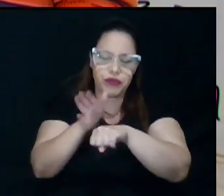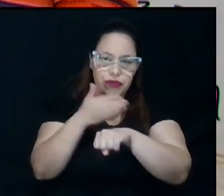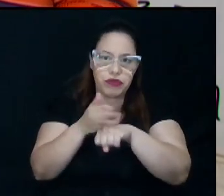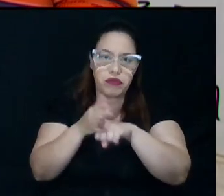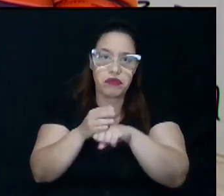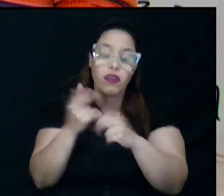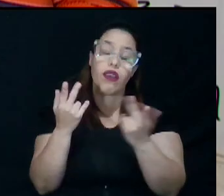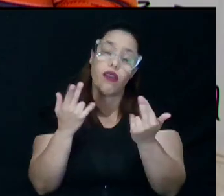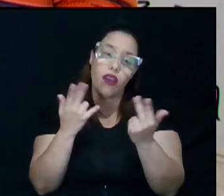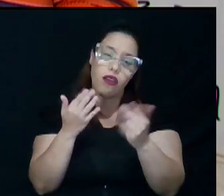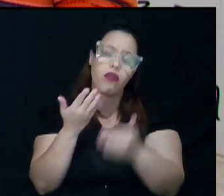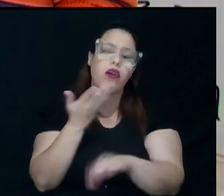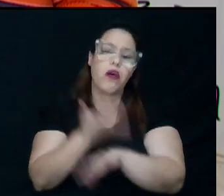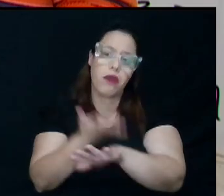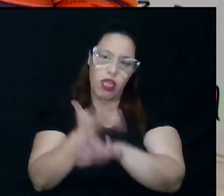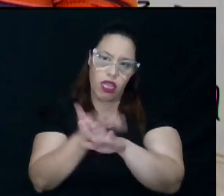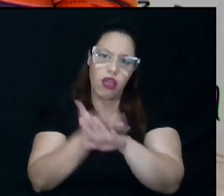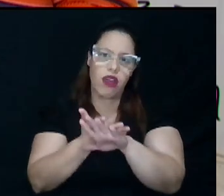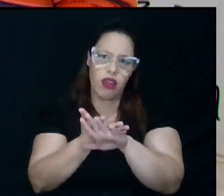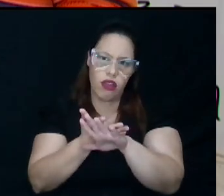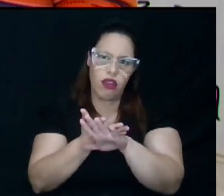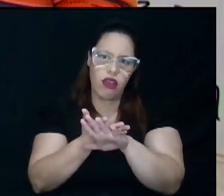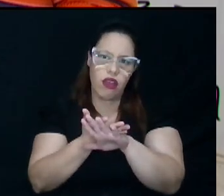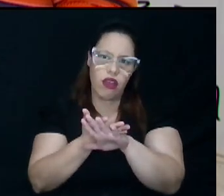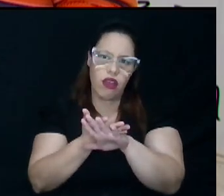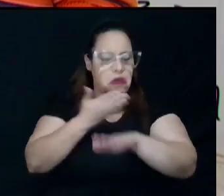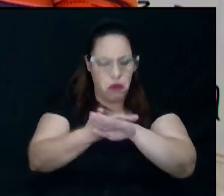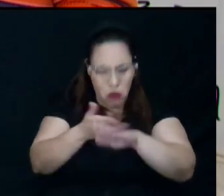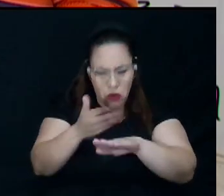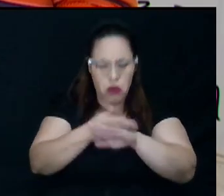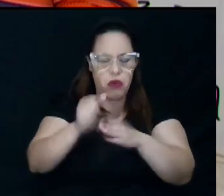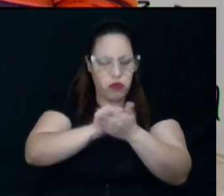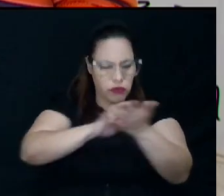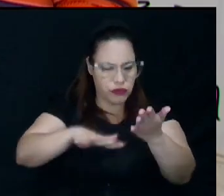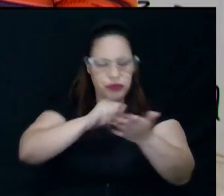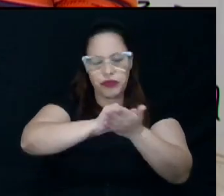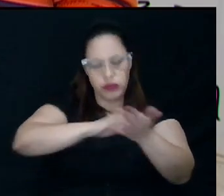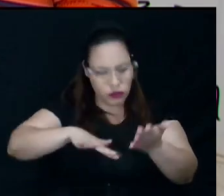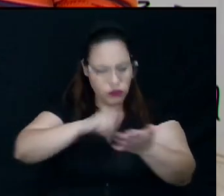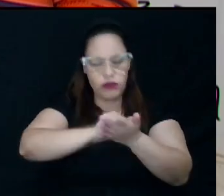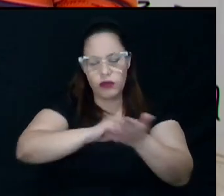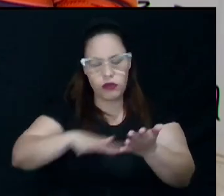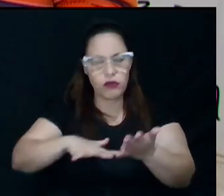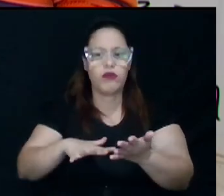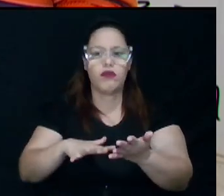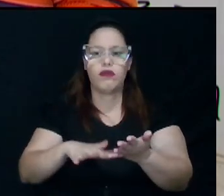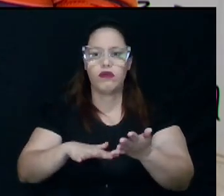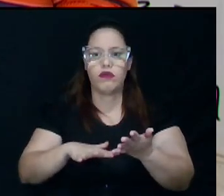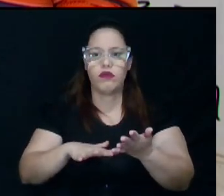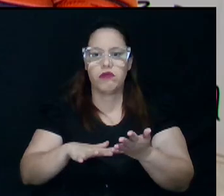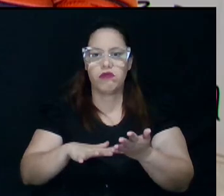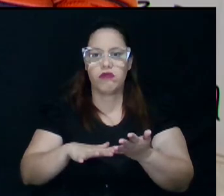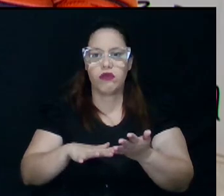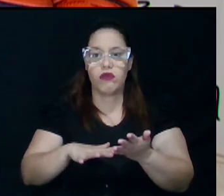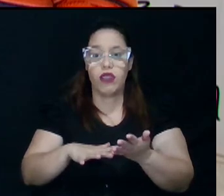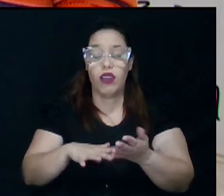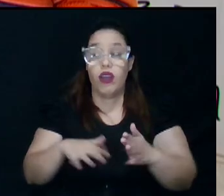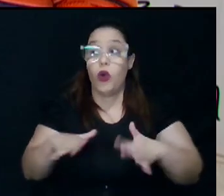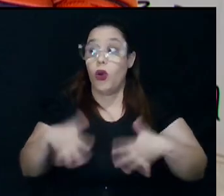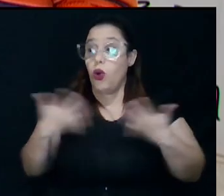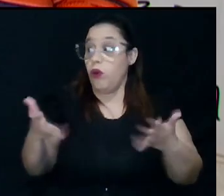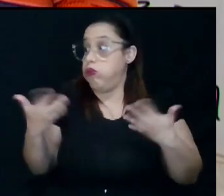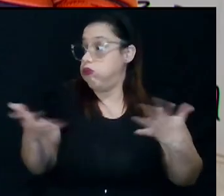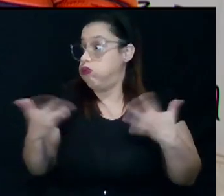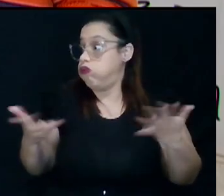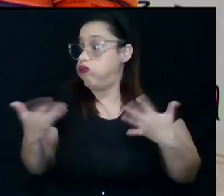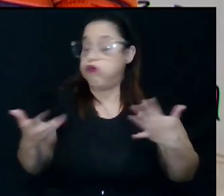Então, é muito treino, é muito exercício. E a disciplina é quando nós não temos a motivação. Algo precisa ser feito